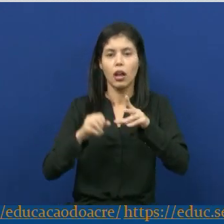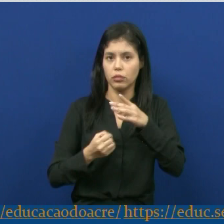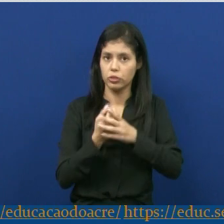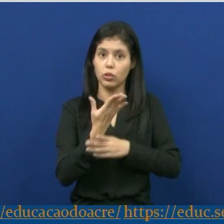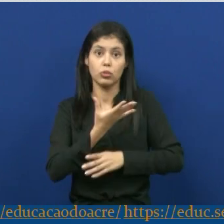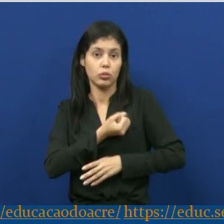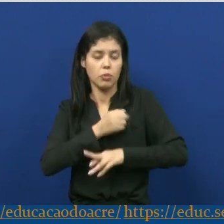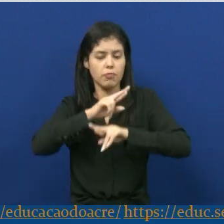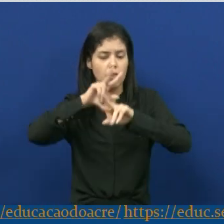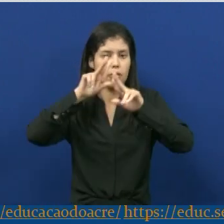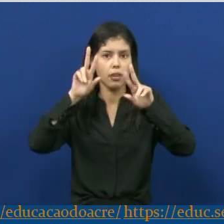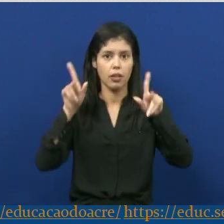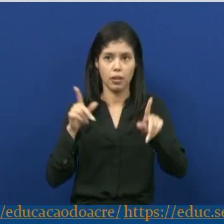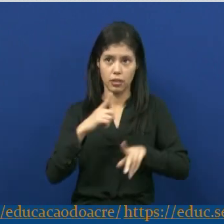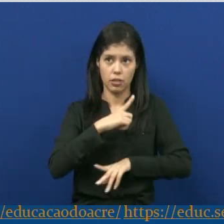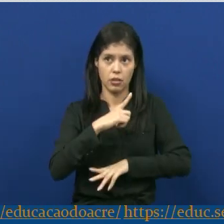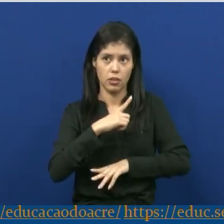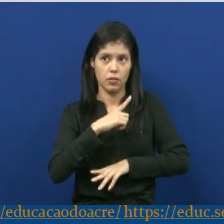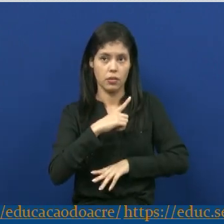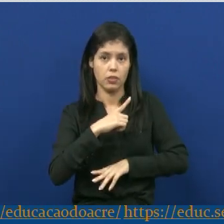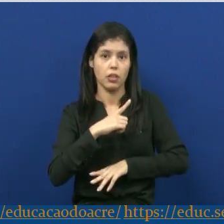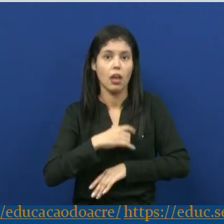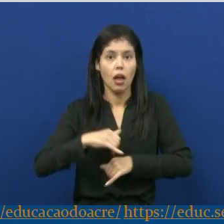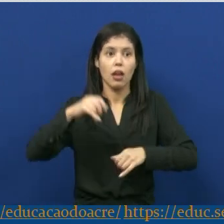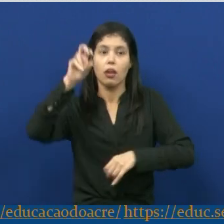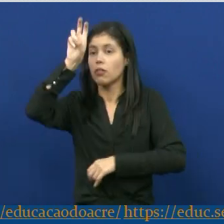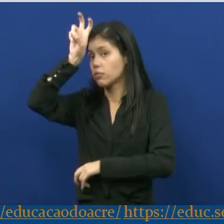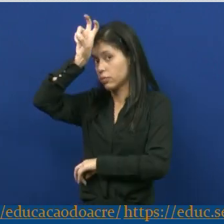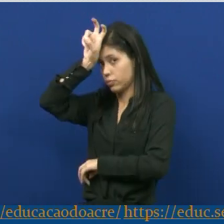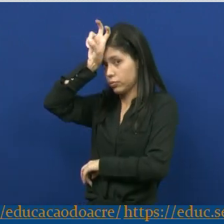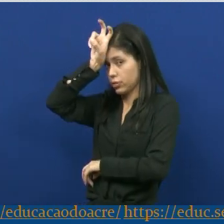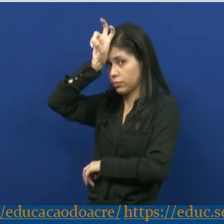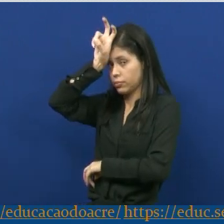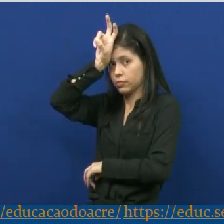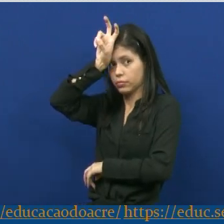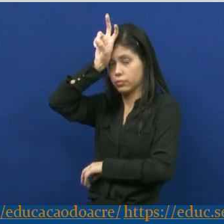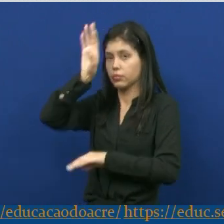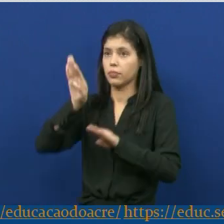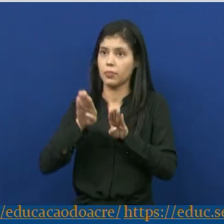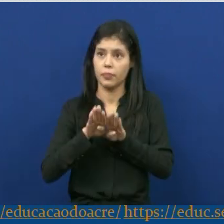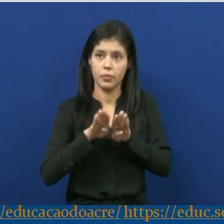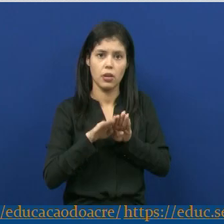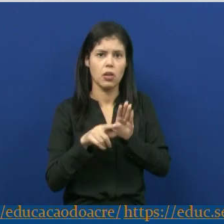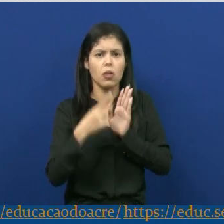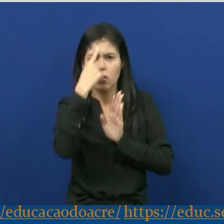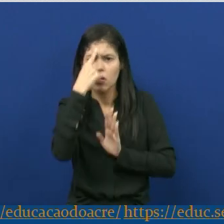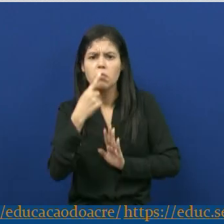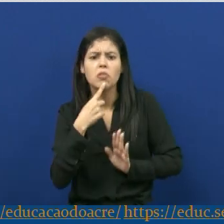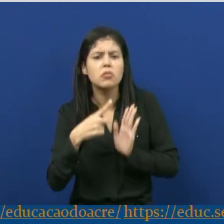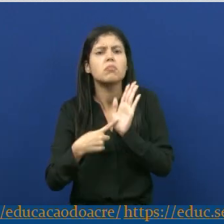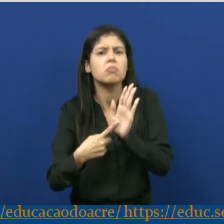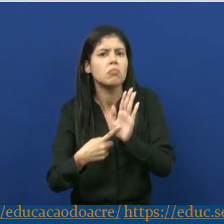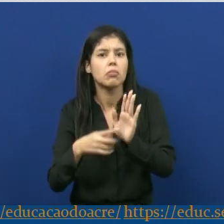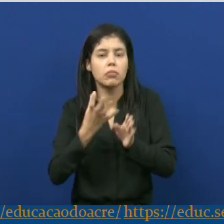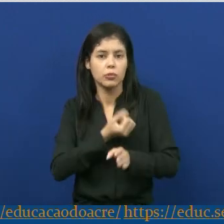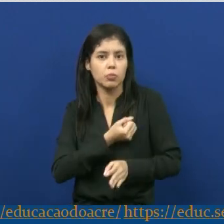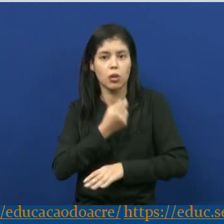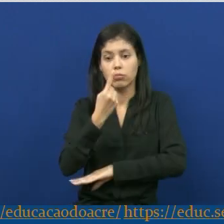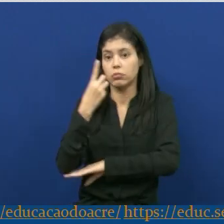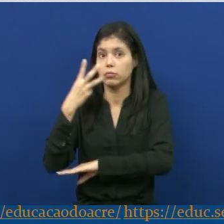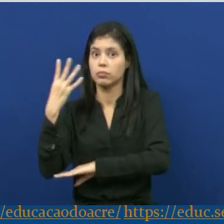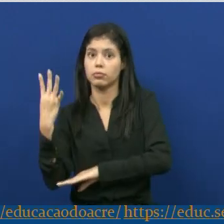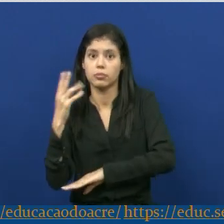sistemas de numeração nós temos o sistema de numeração egípcia observe aí ó como é que era representado cada número 1 2